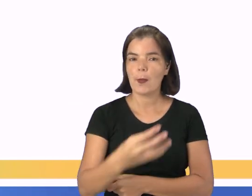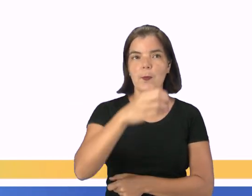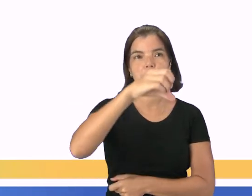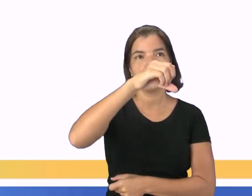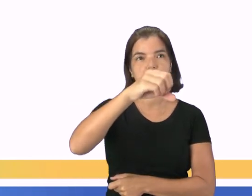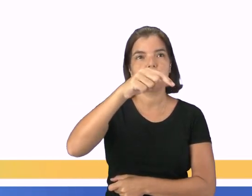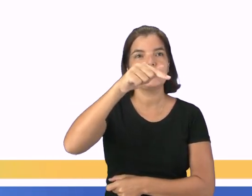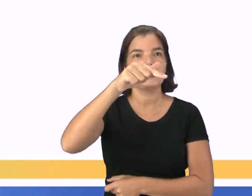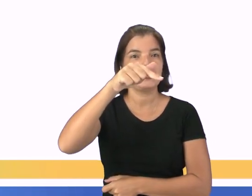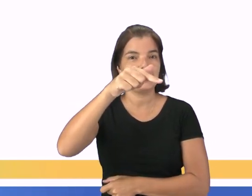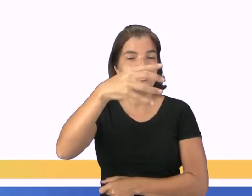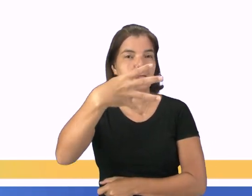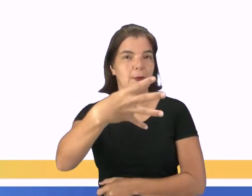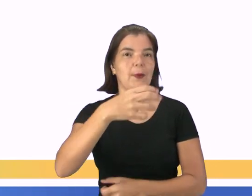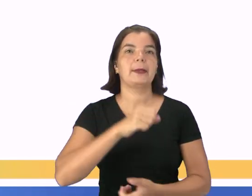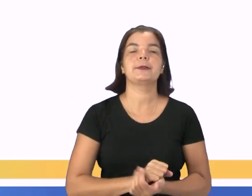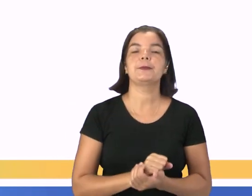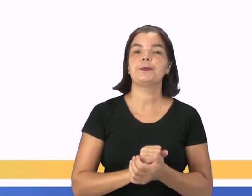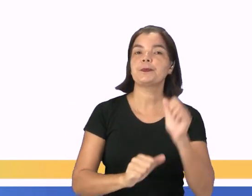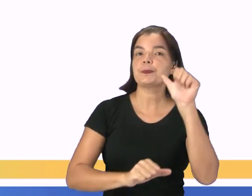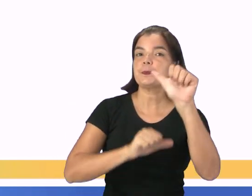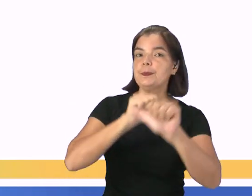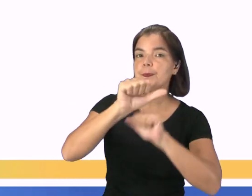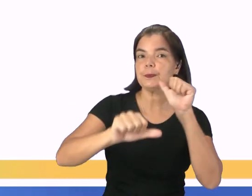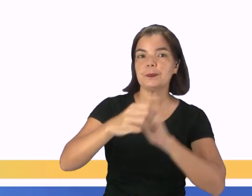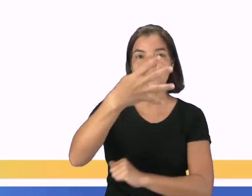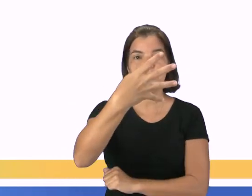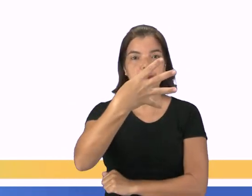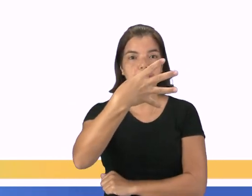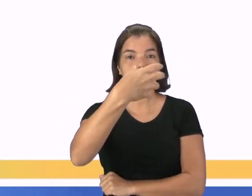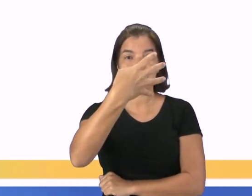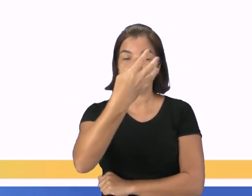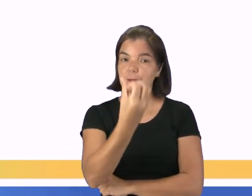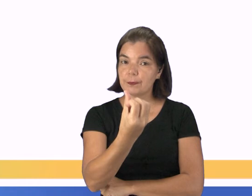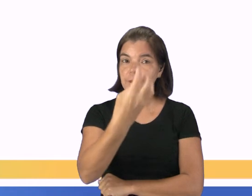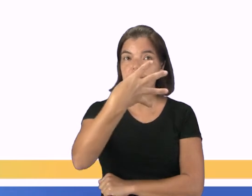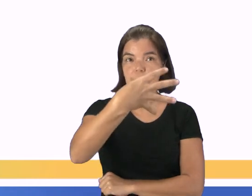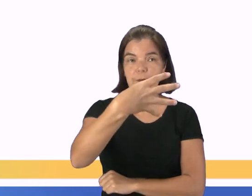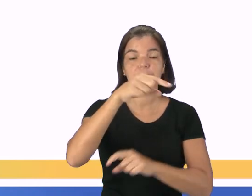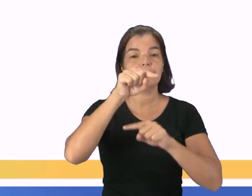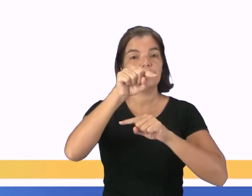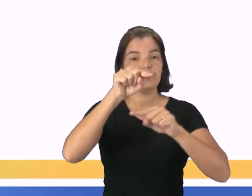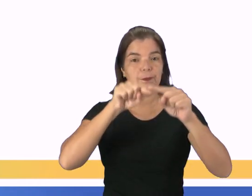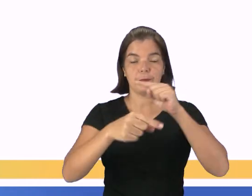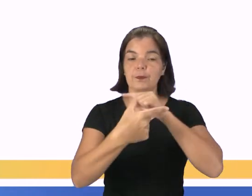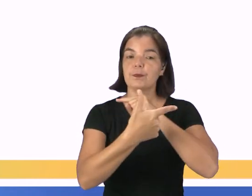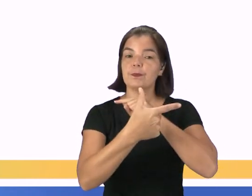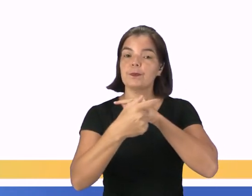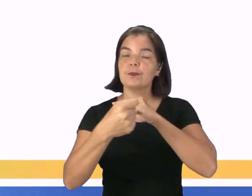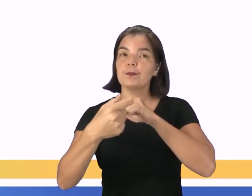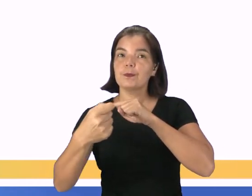nossa resolução. Então, calculando primeiramente aí o aumento da área desmatada,